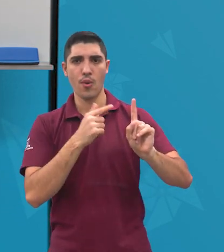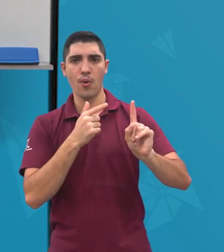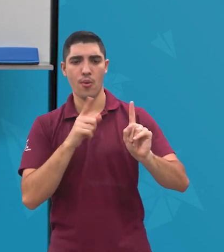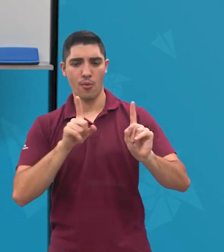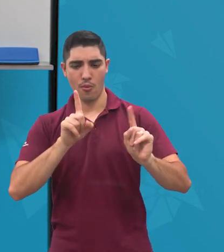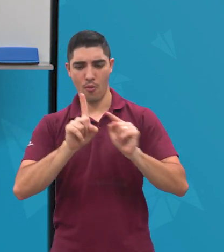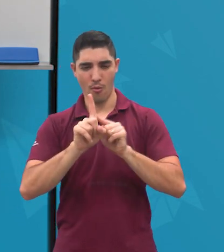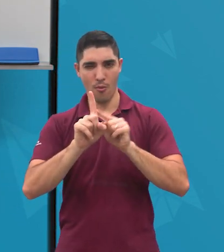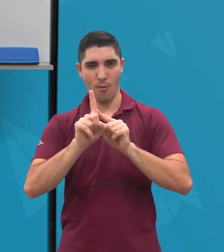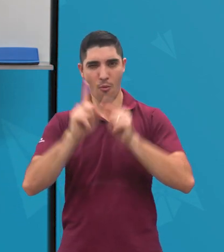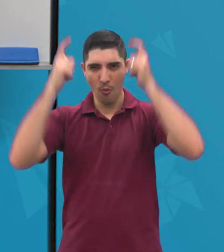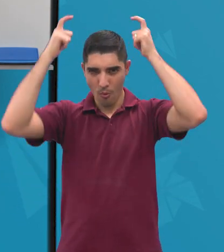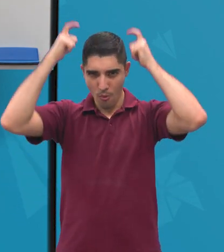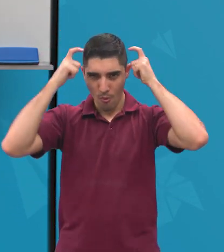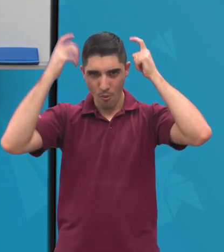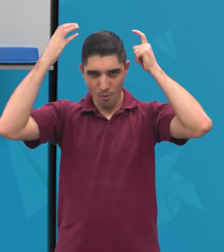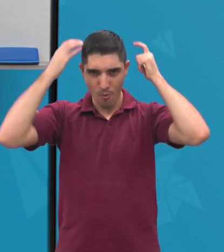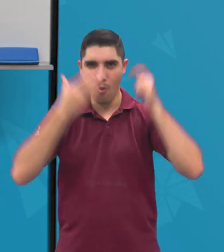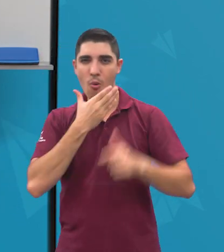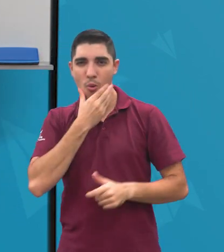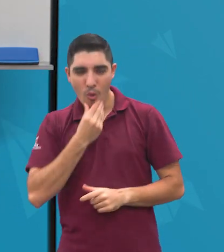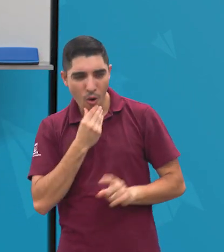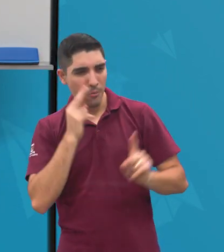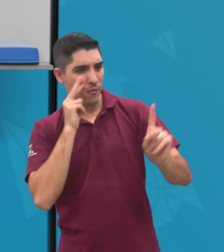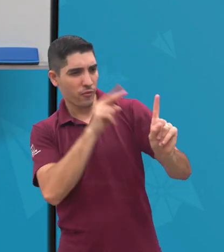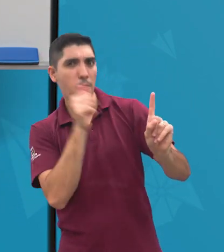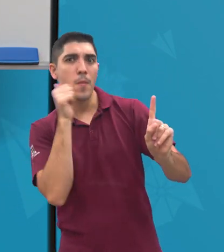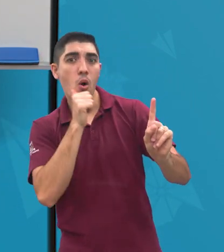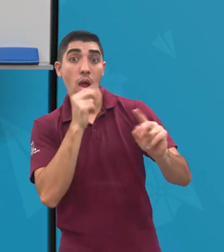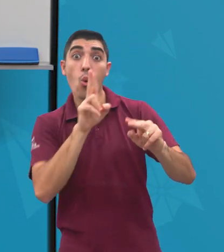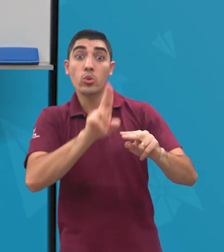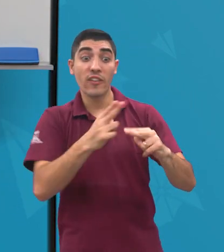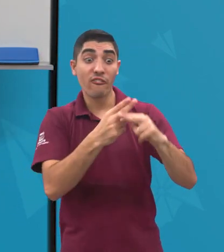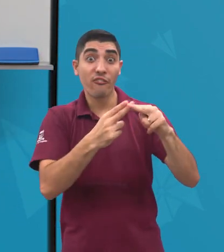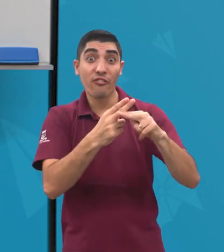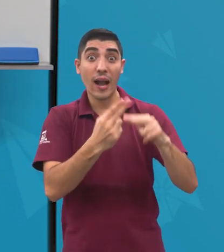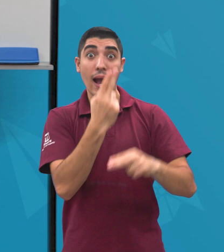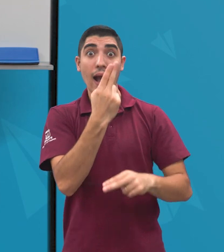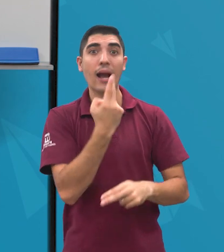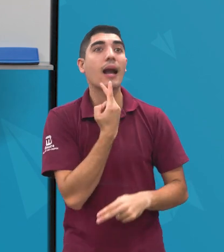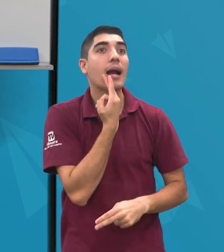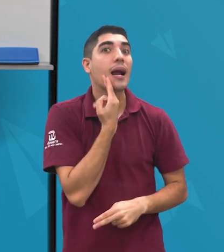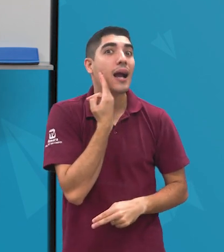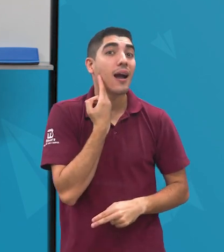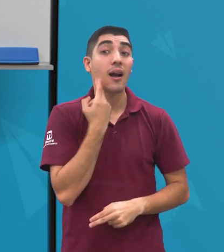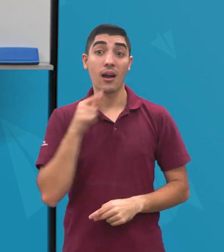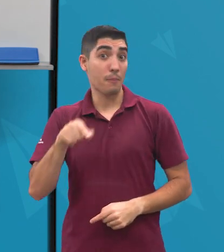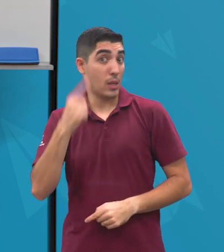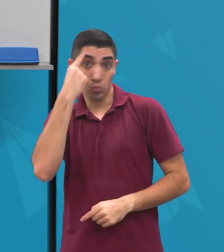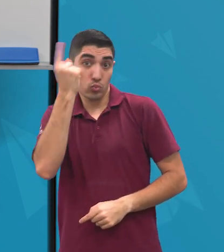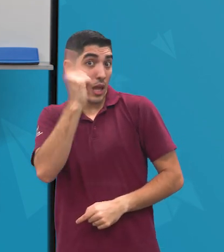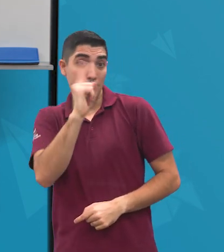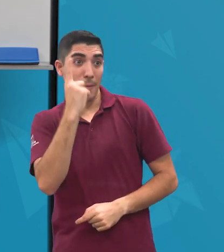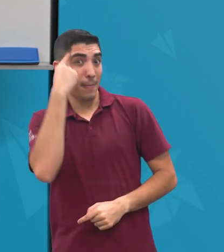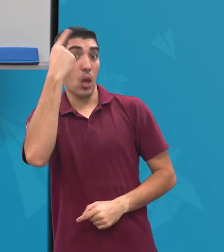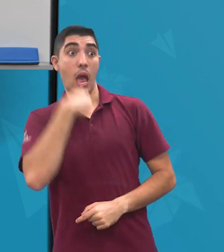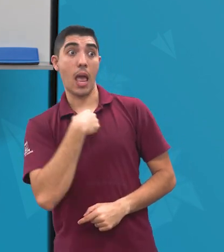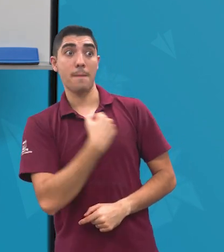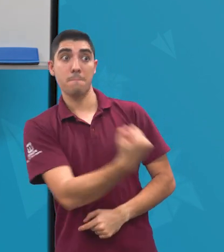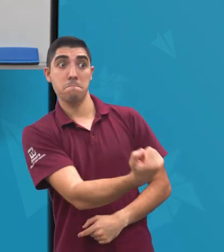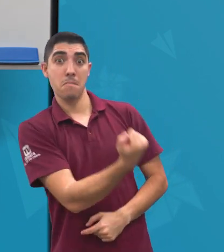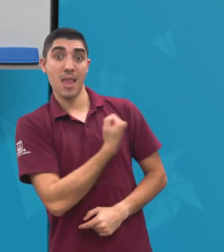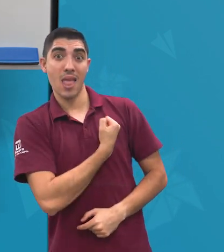os personagens secundários, os exércitos que a gente ouve nessa narrativa, isso